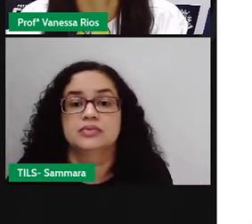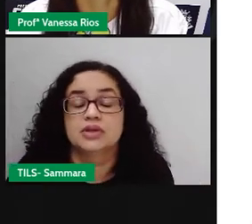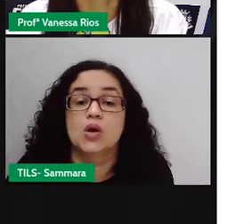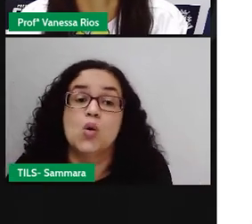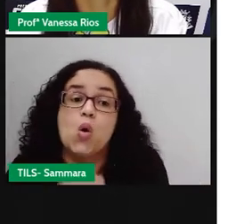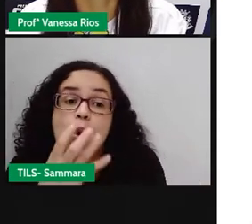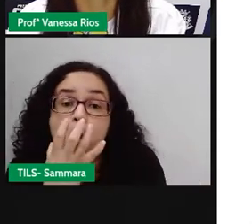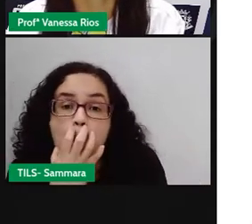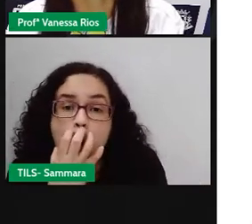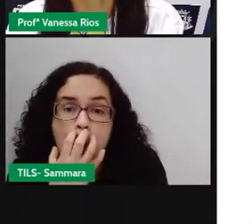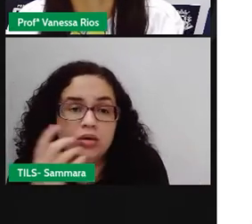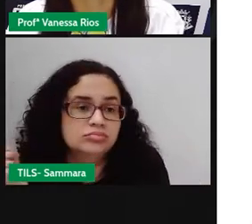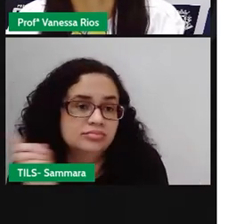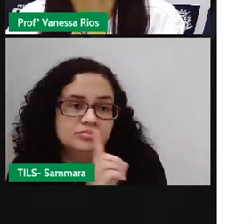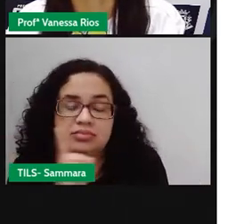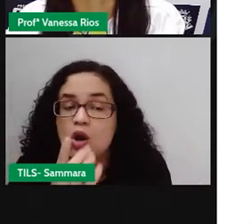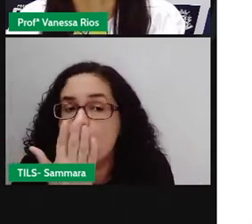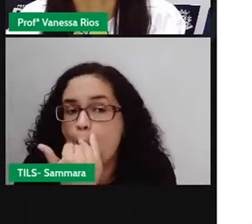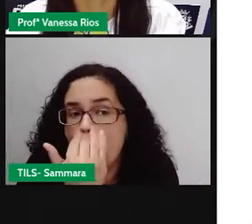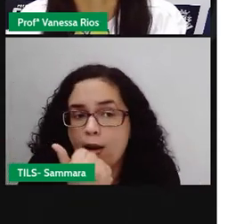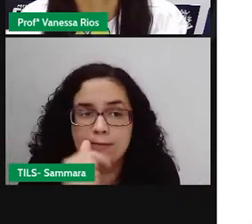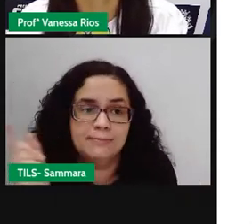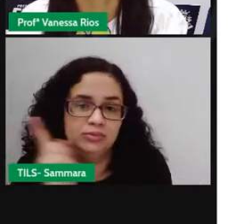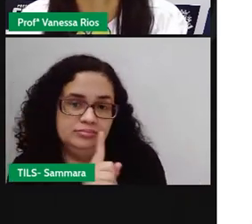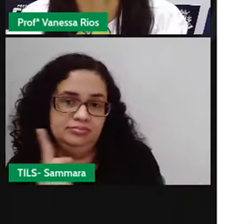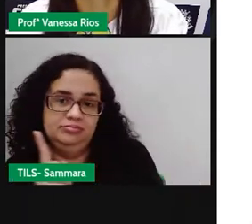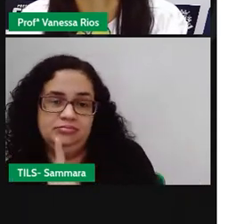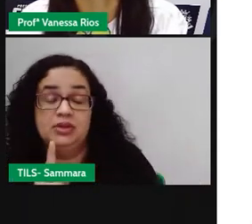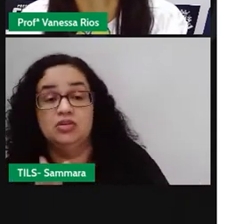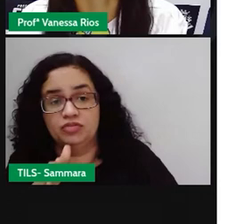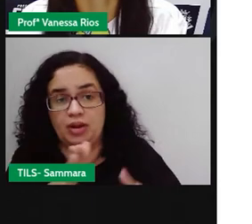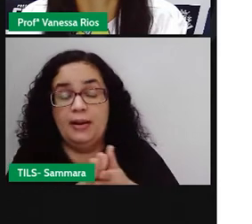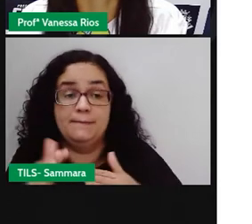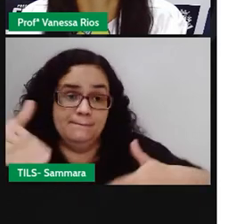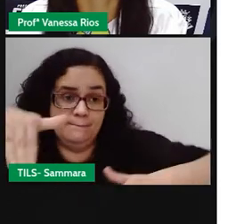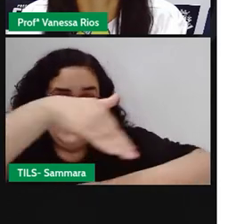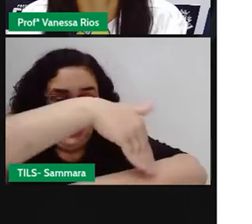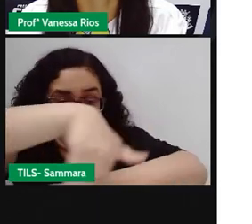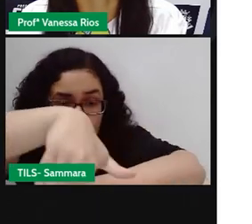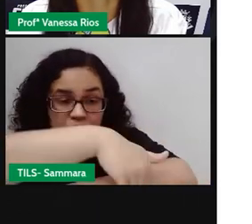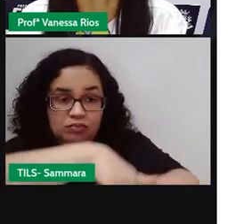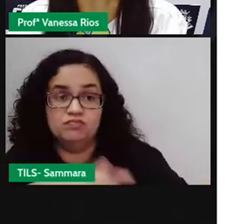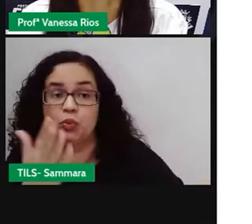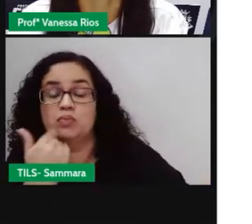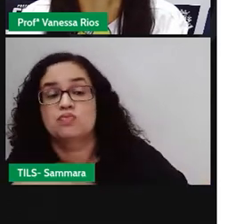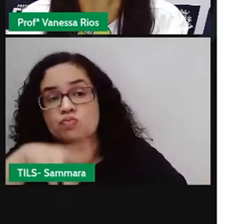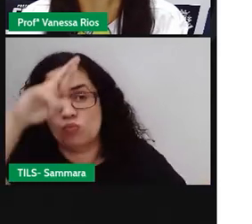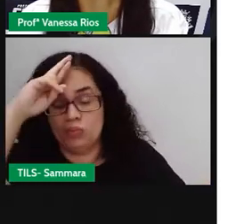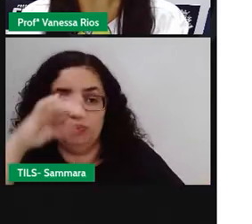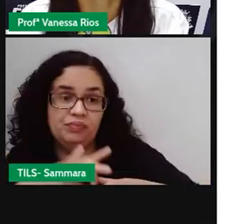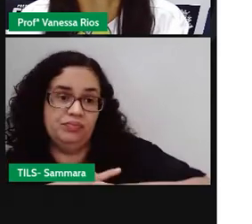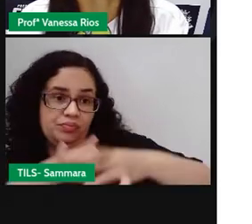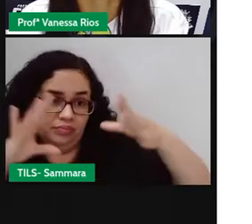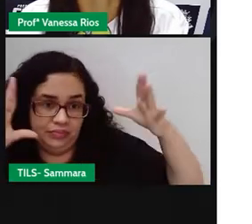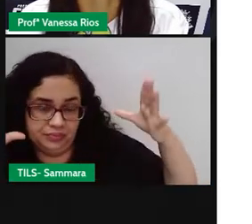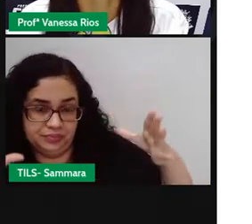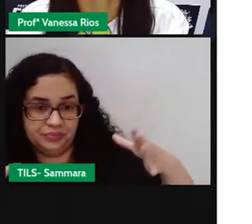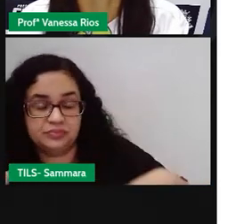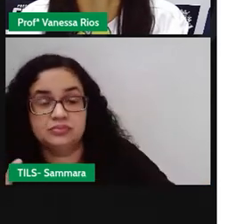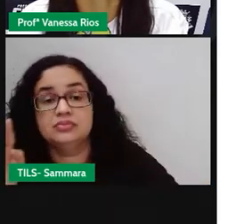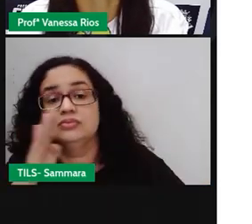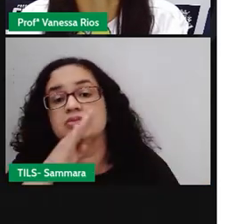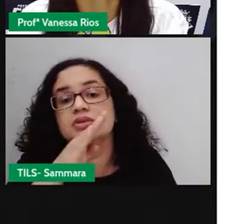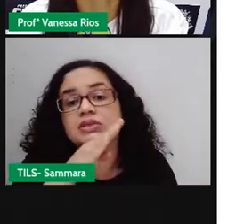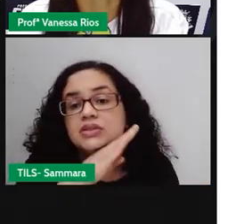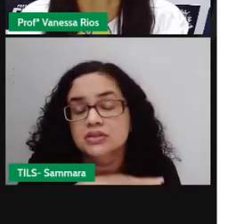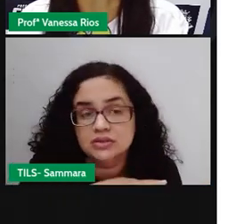O cachorro não tocou na comida e saiu para a rua, deixando ela almoçar à vontade. De